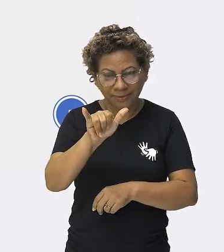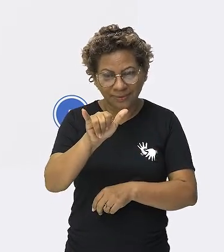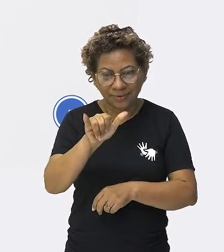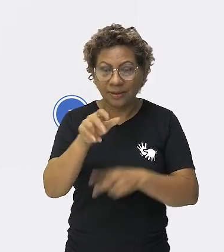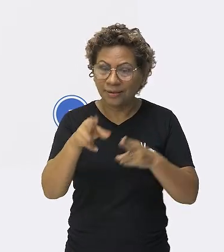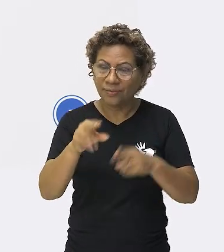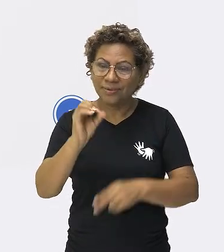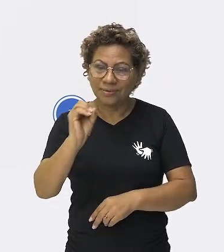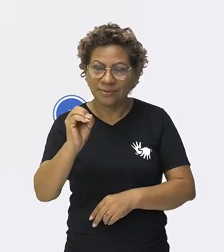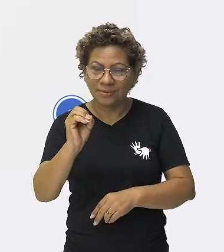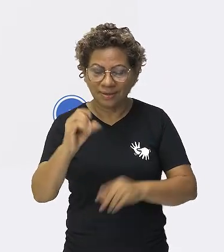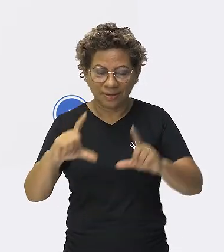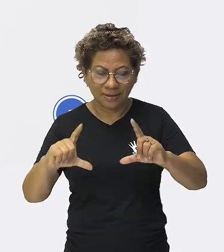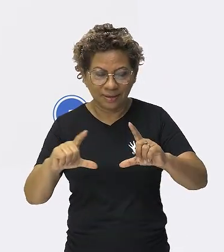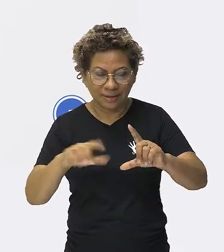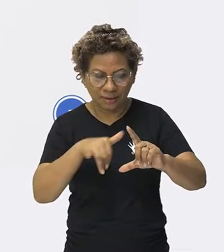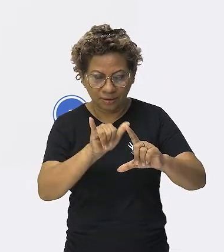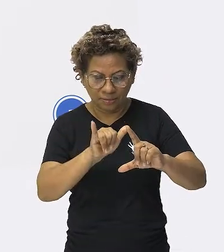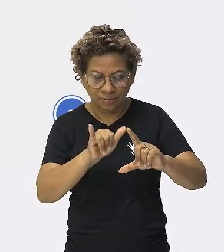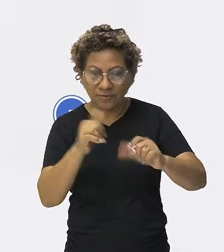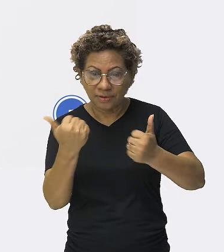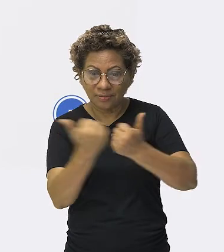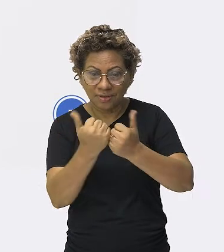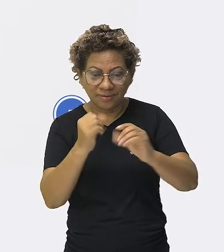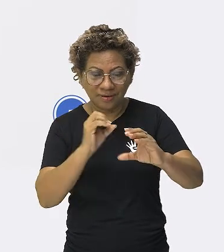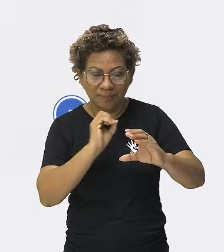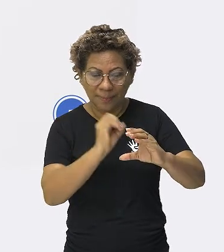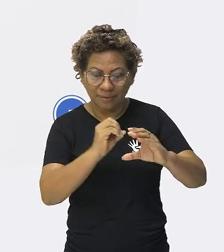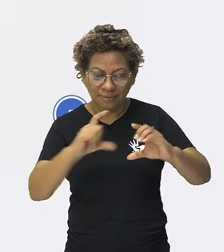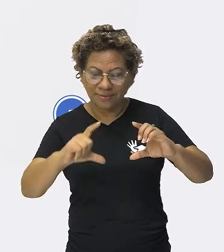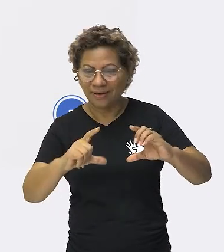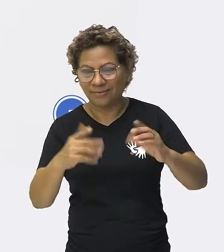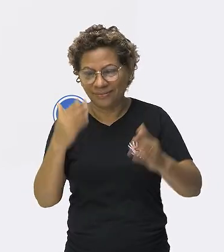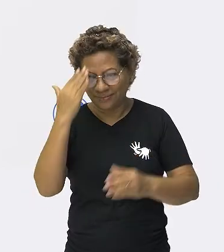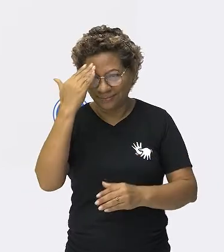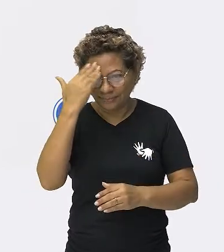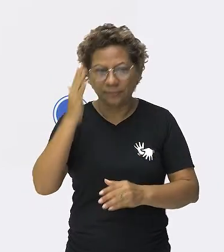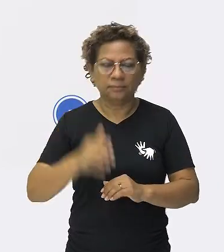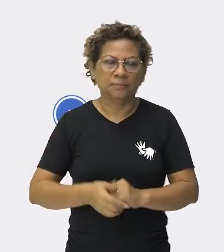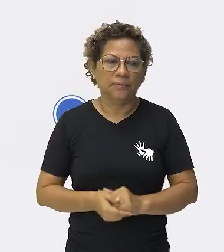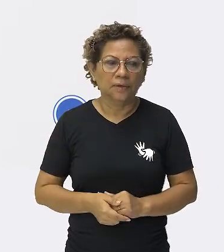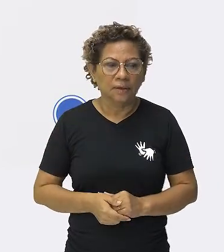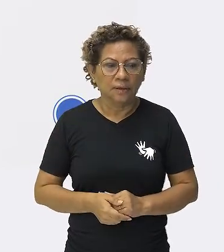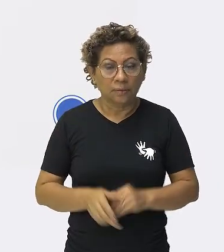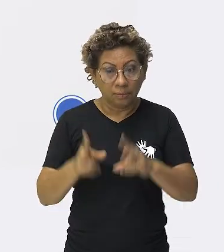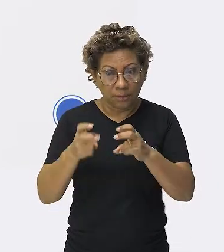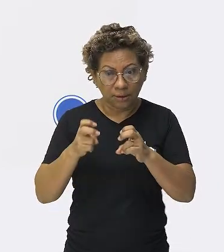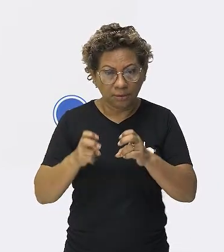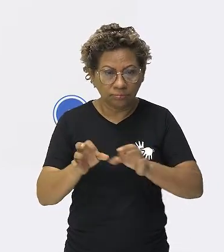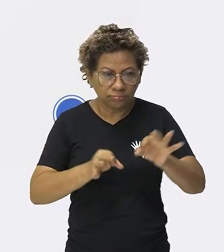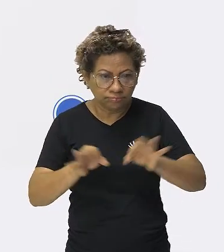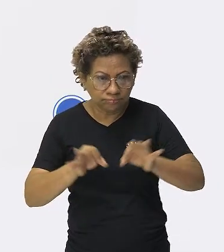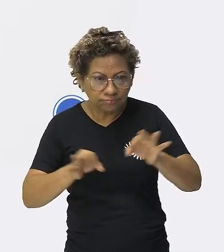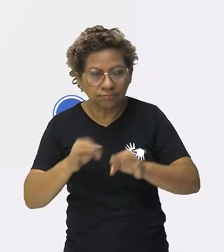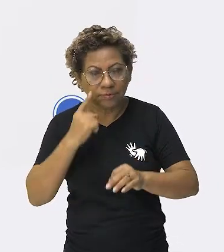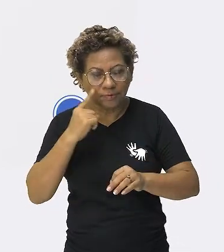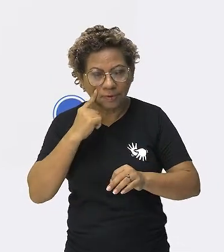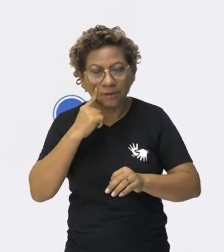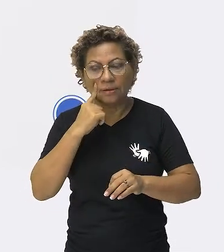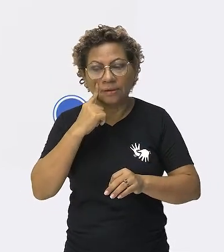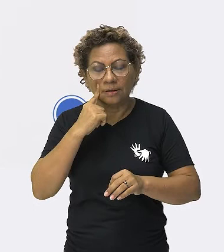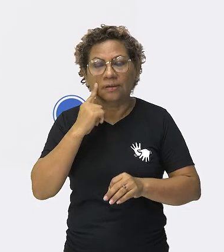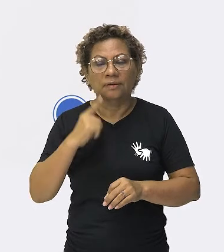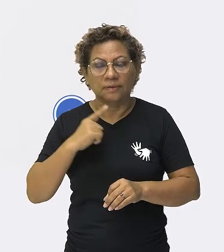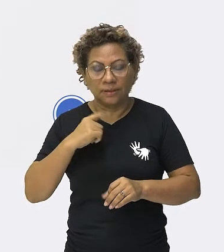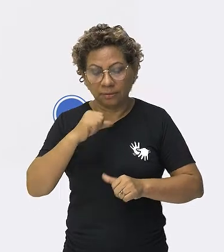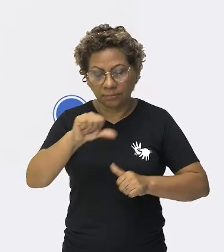de primeiro grau. Vamos colocar o 3, né, para o segundo membro. Quando a gente faz isso, ele troca de sinal. Então, ficou